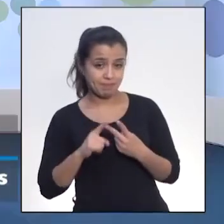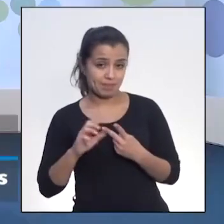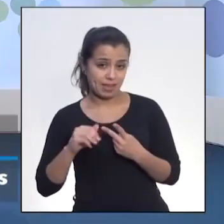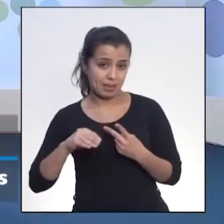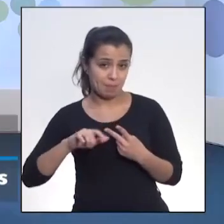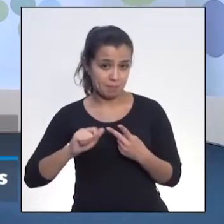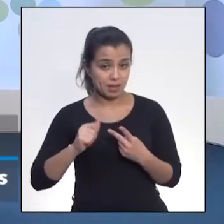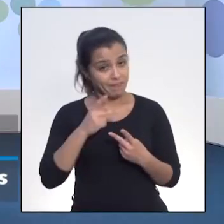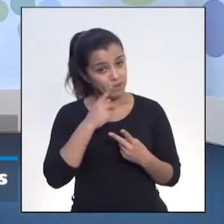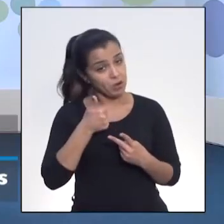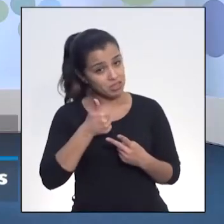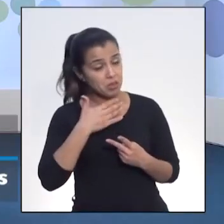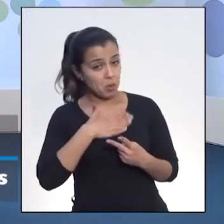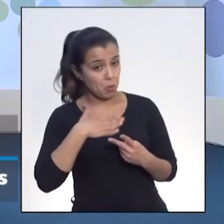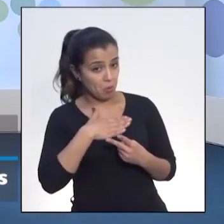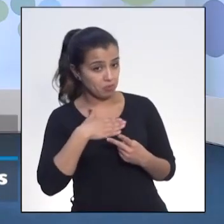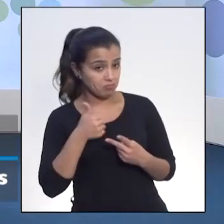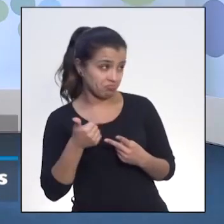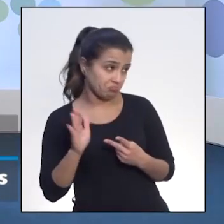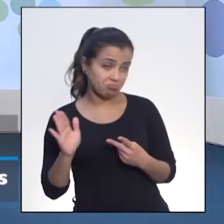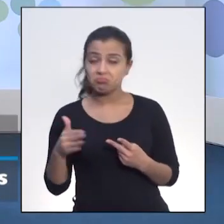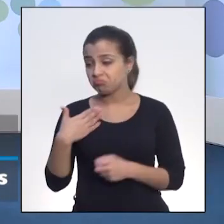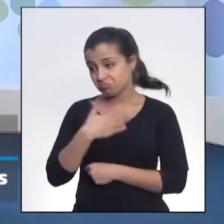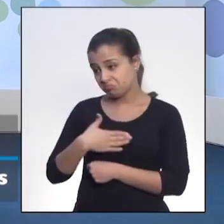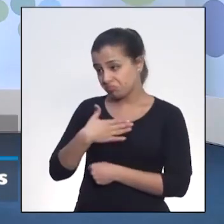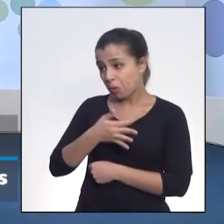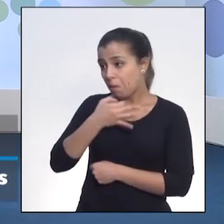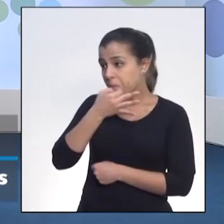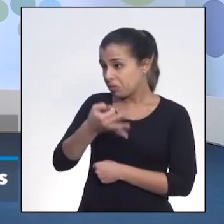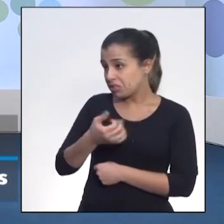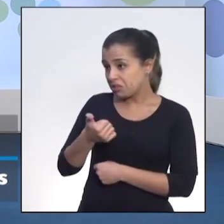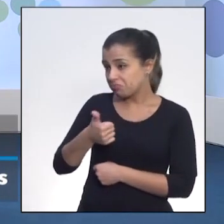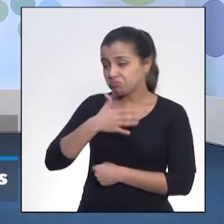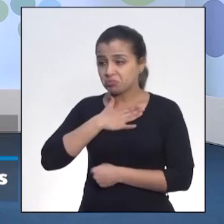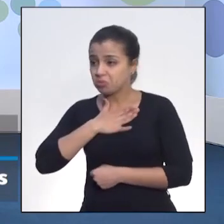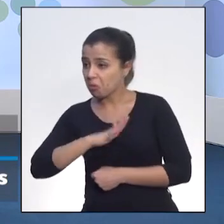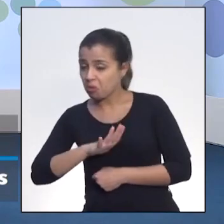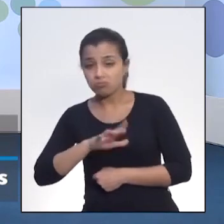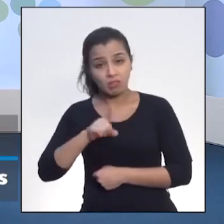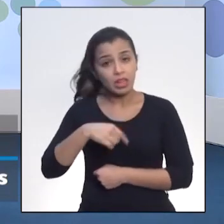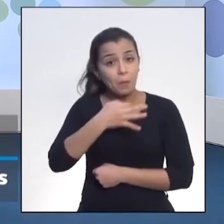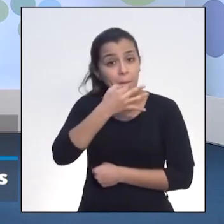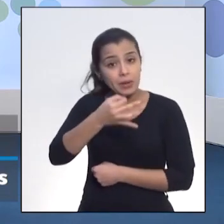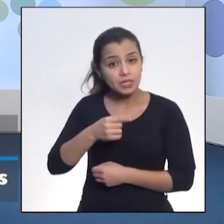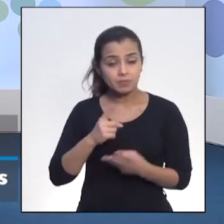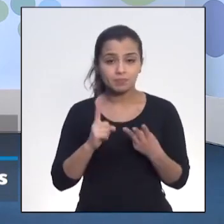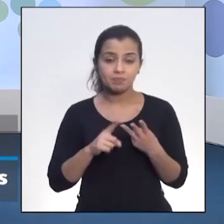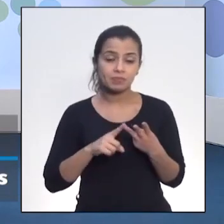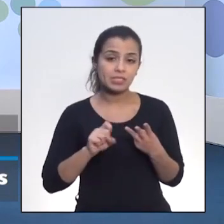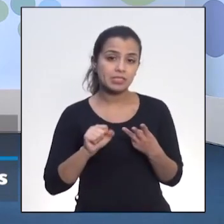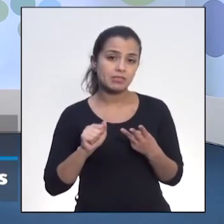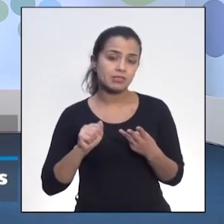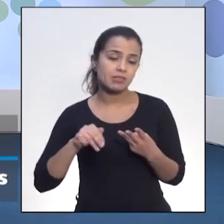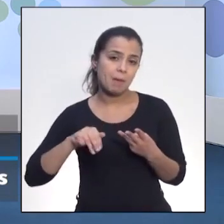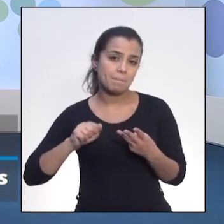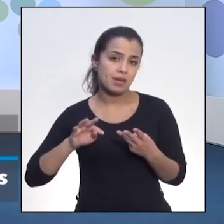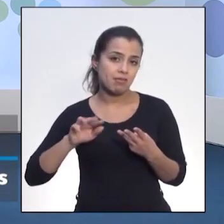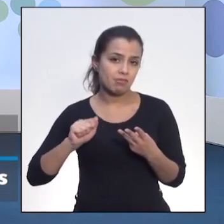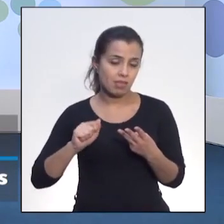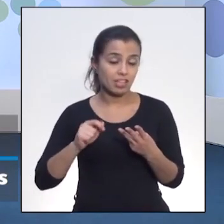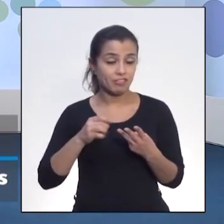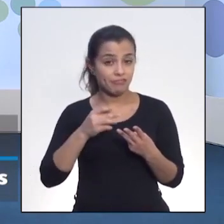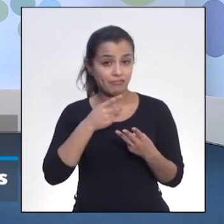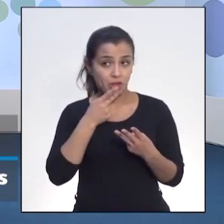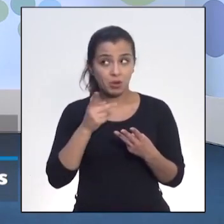eu gosto. Eu gosto, gostar também. Por enquanto, opinião, eu gosto, não gosto, dá medo. Opinião. Samantha disse que é divertido.